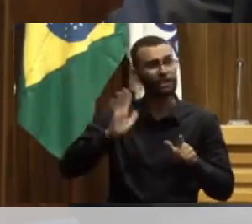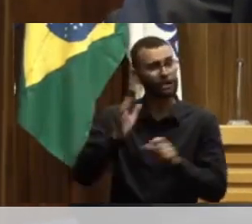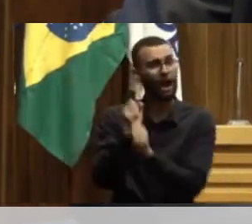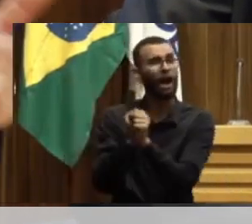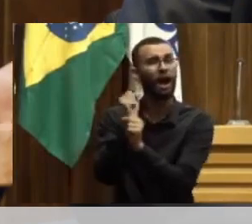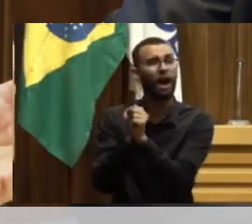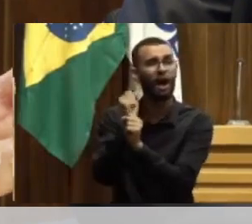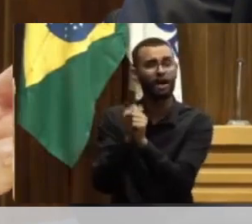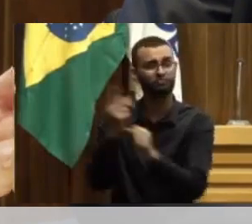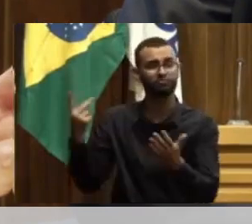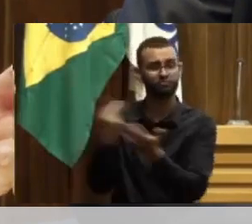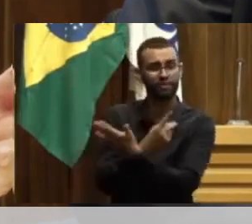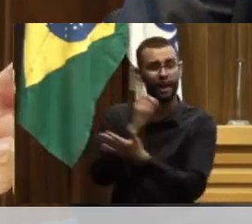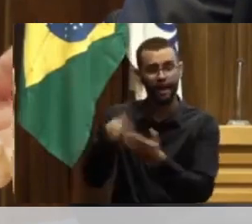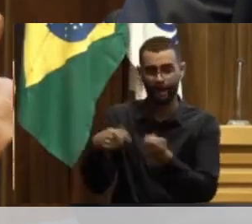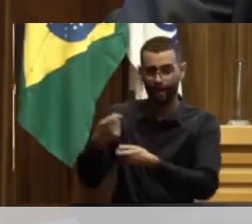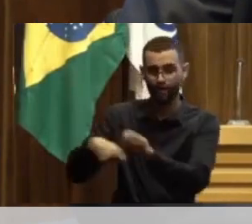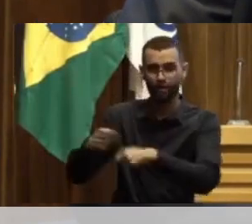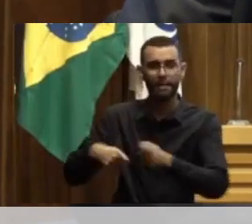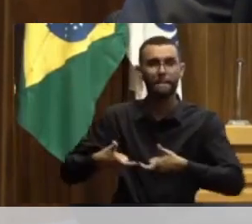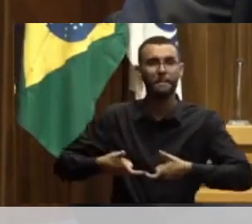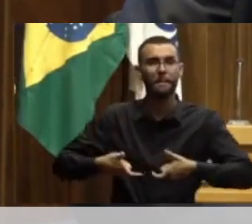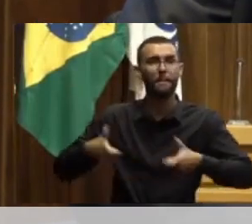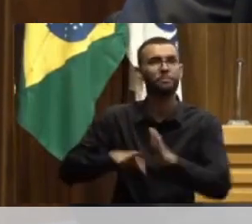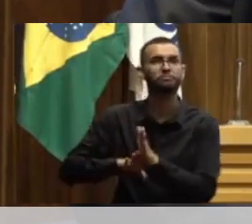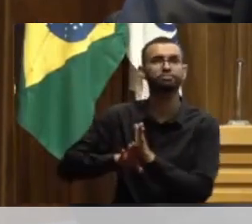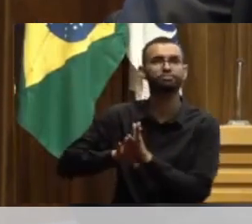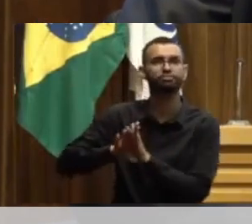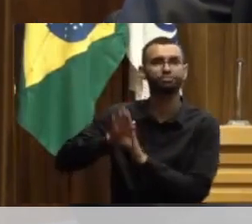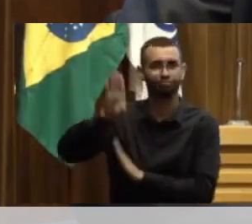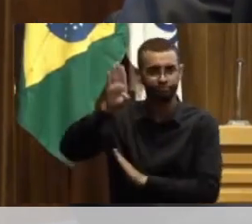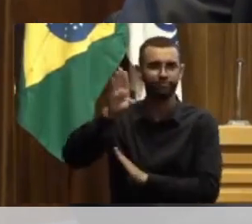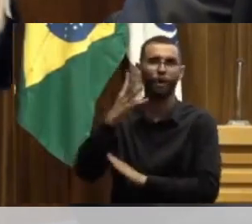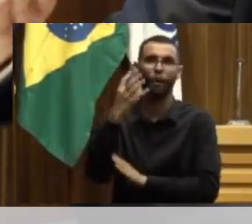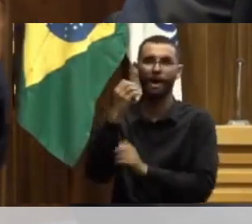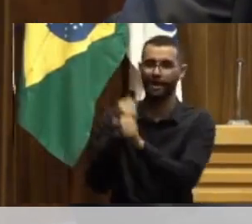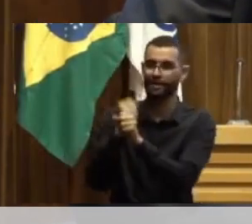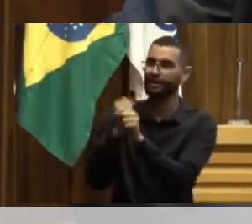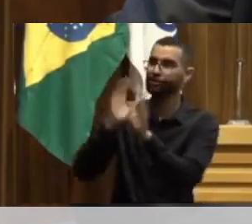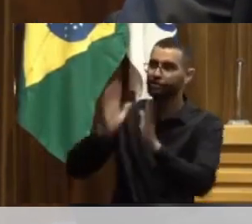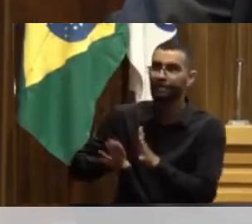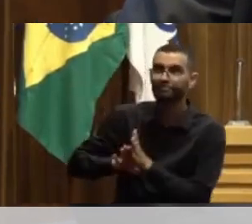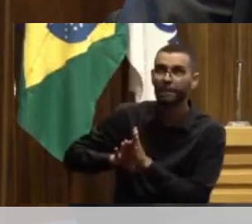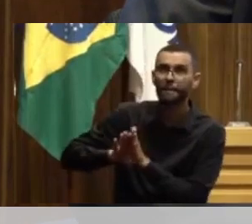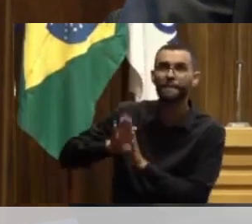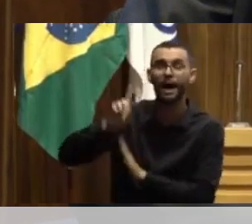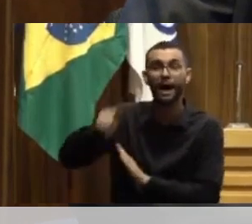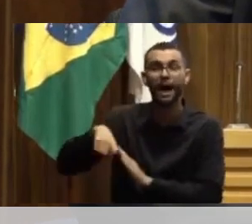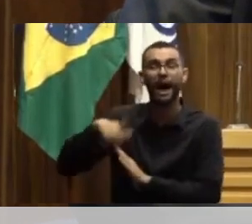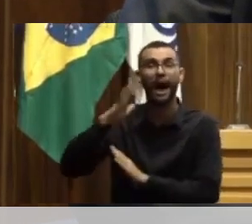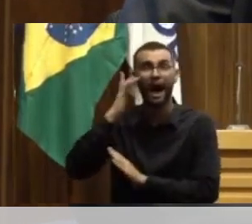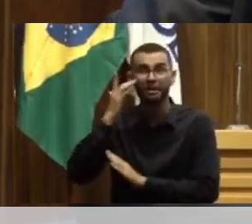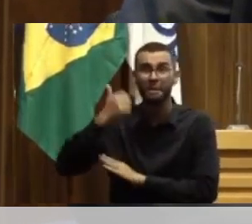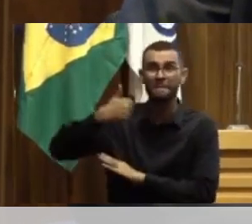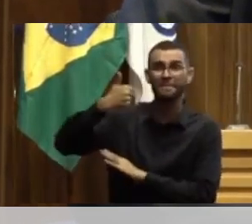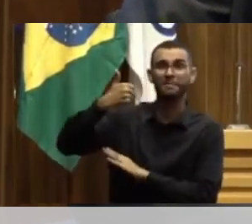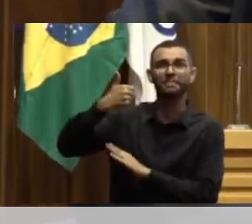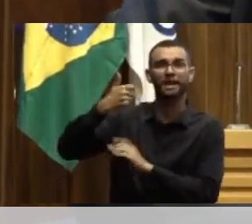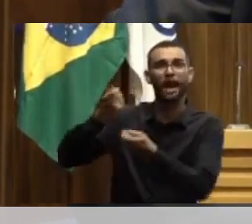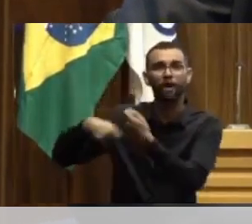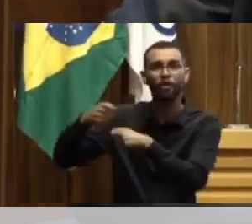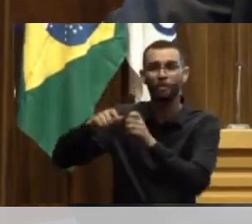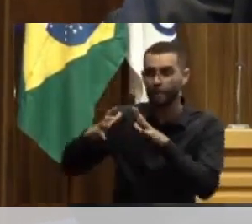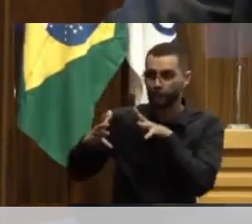a economia que mais cresceu nos últimos 40 anos e que, dependendo do critério, já é a primeira economia do mundo ou a segunda. Então, é